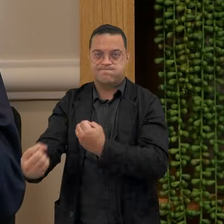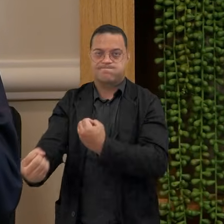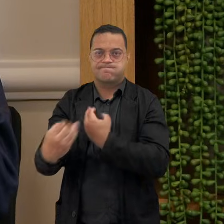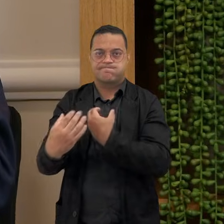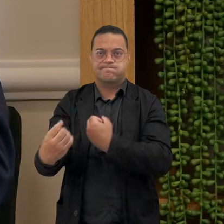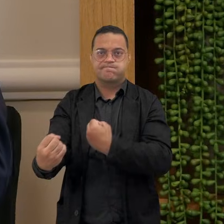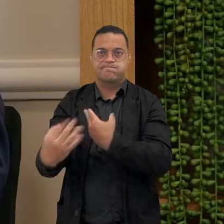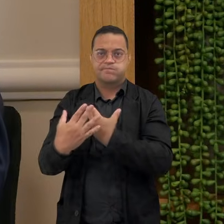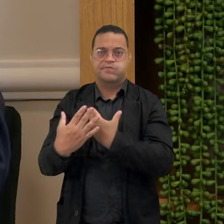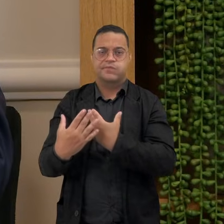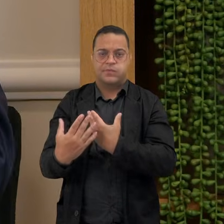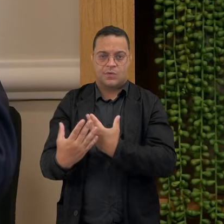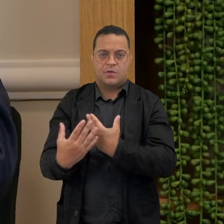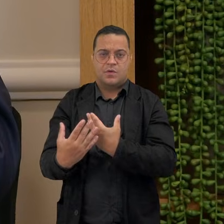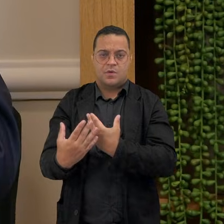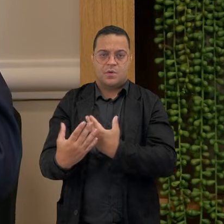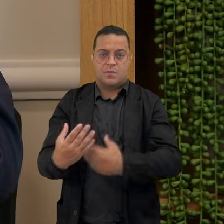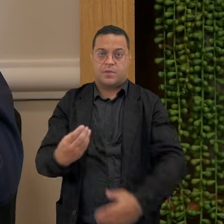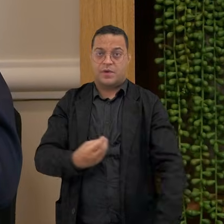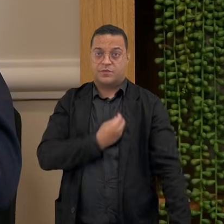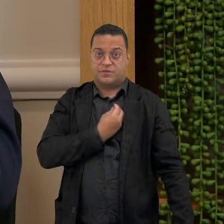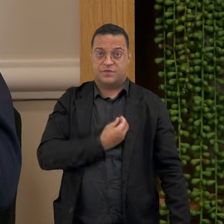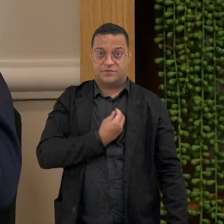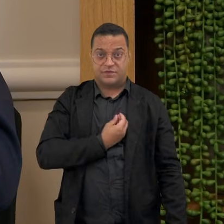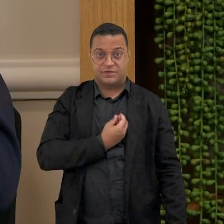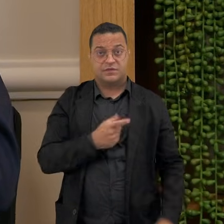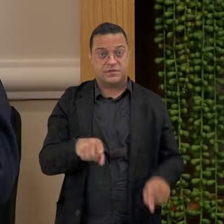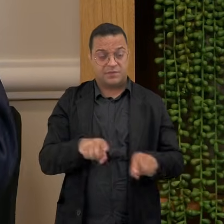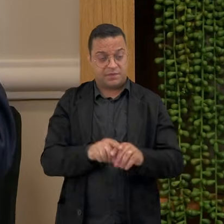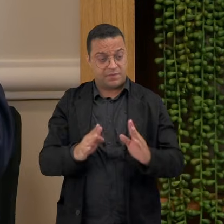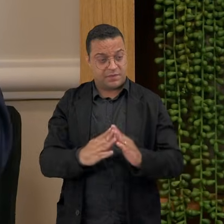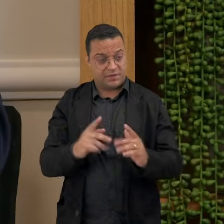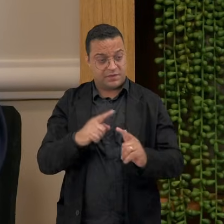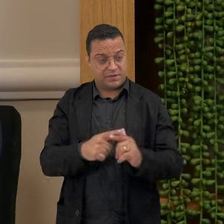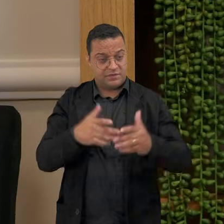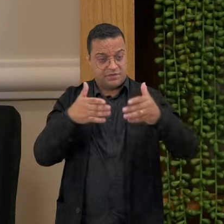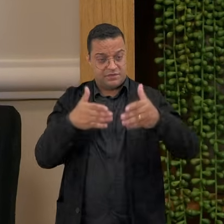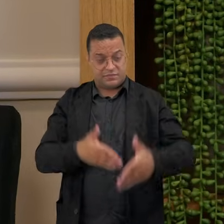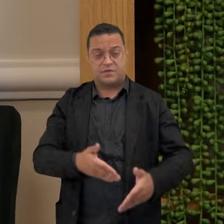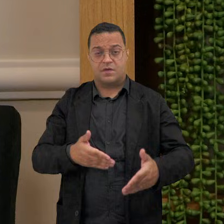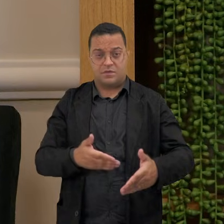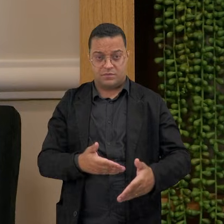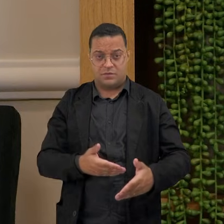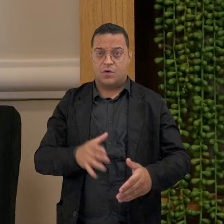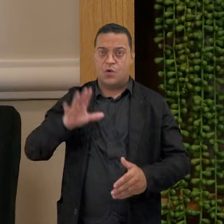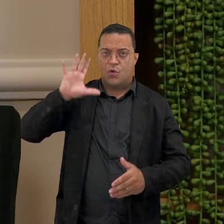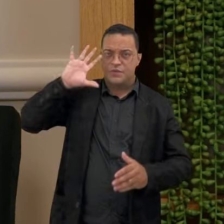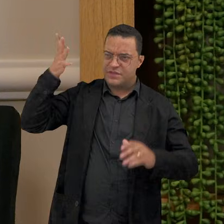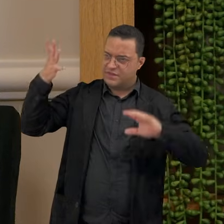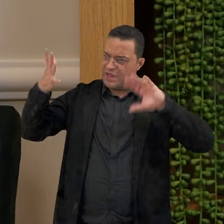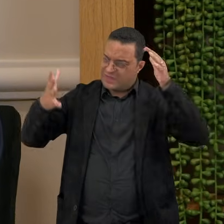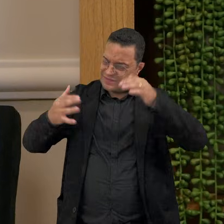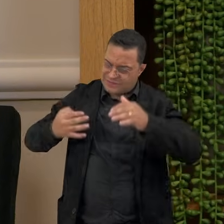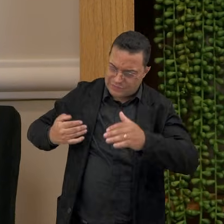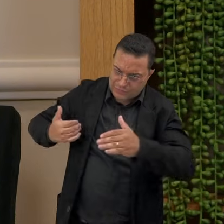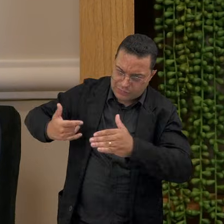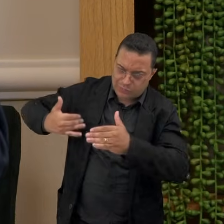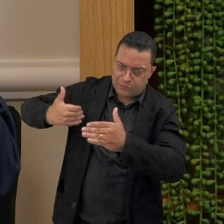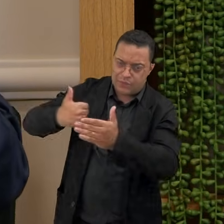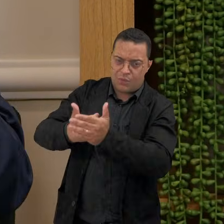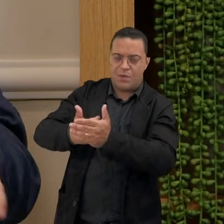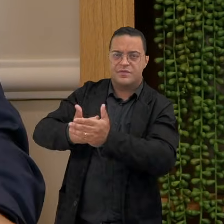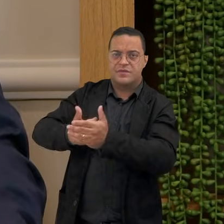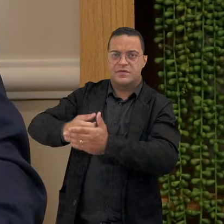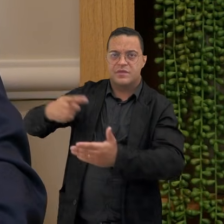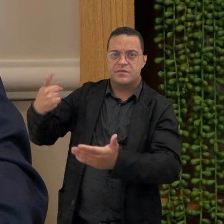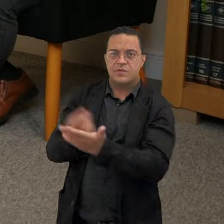Israel têm alguma coisa a ensinar a vida da igreja. Ensinar o quê? Que os sinais da volta do Senhor estariam próximos quando tudo isso